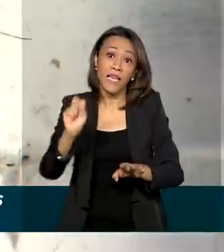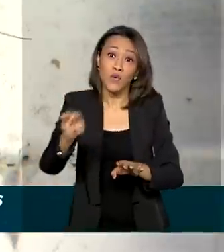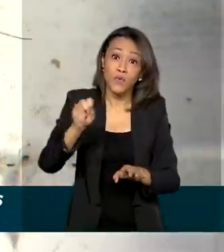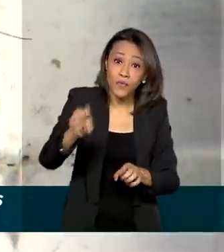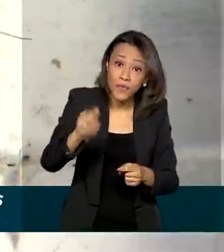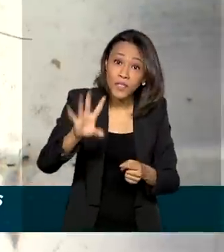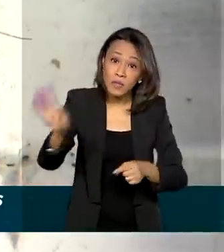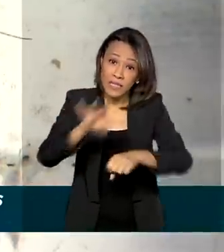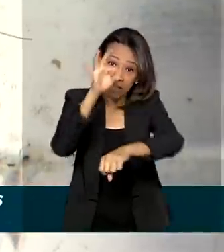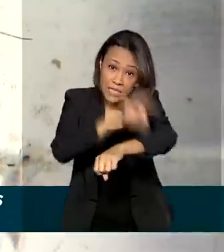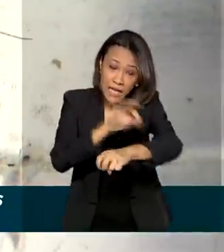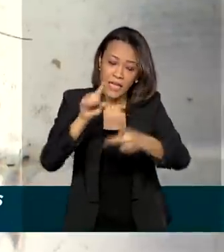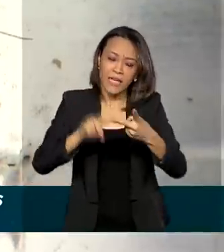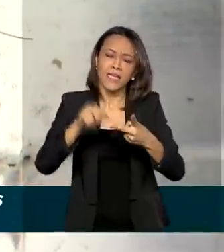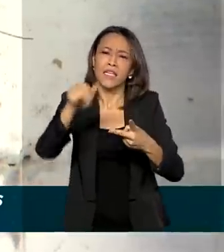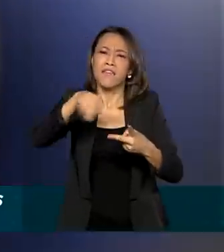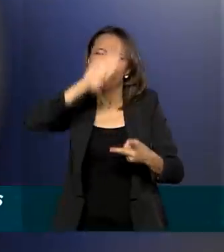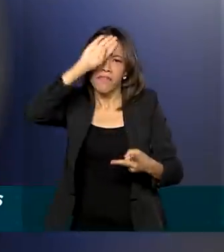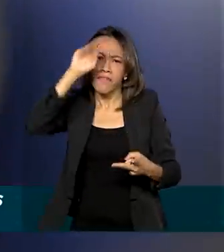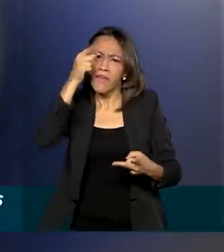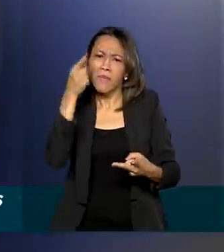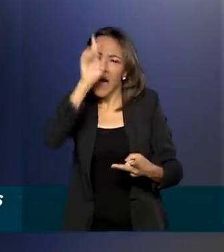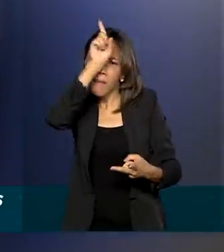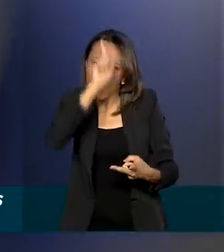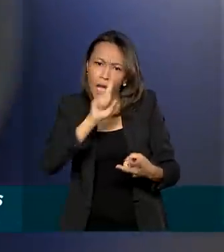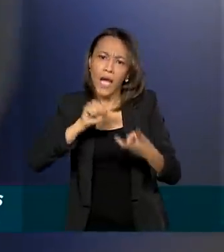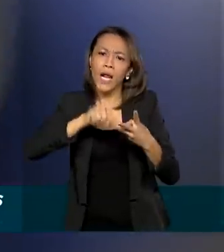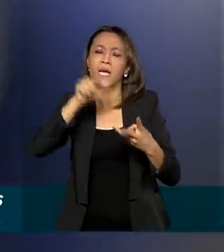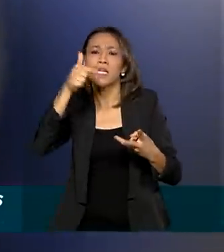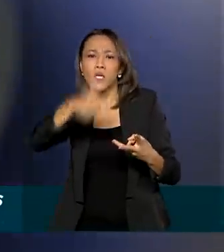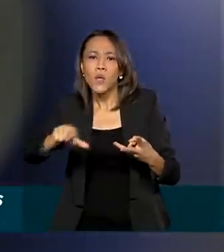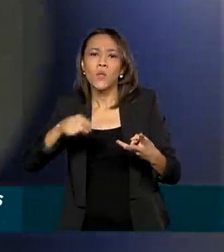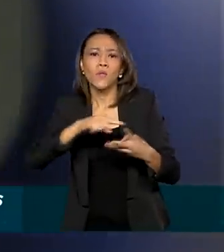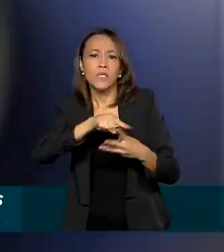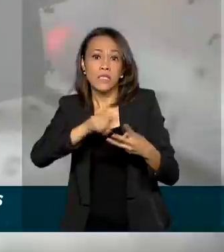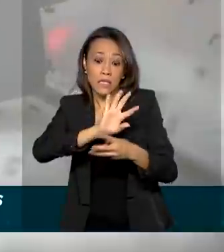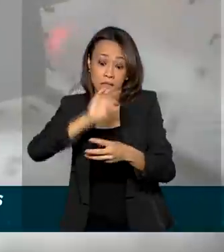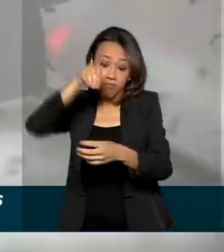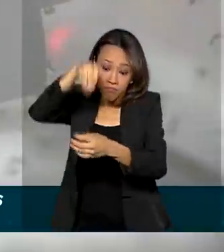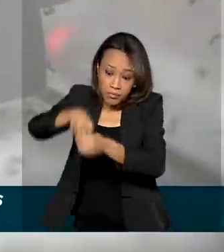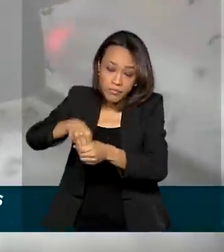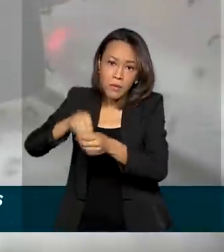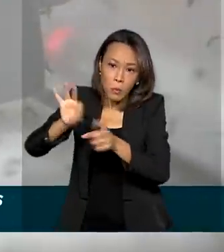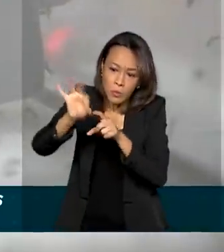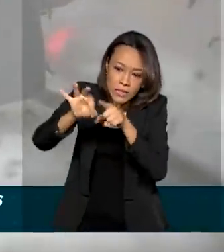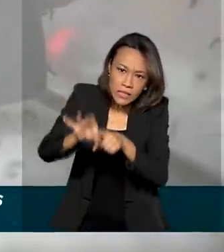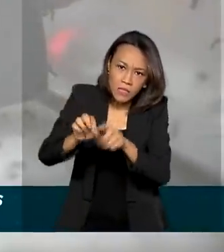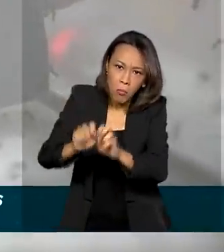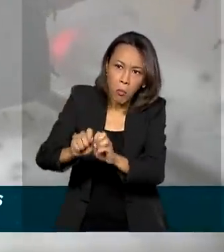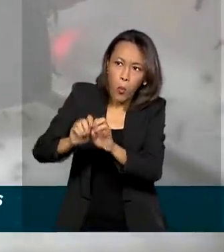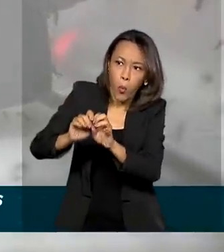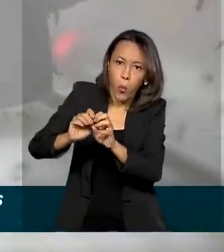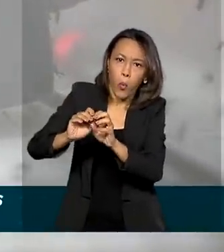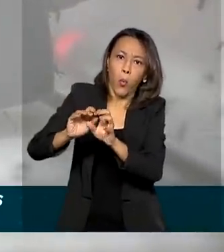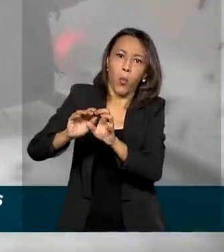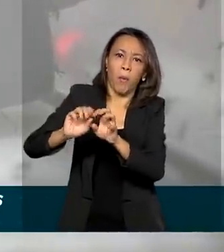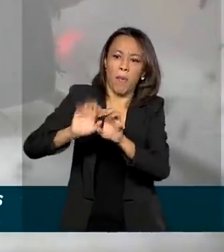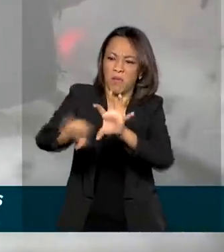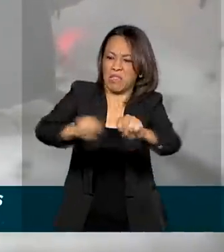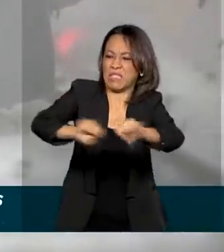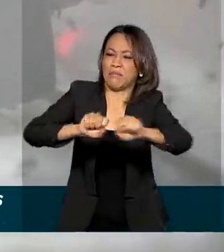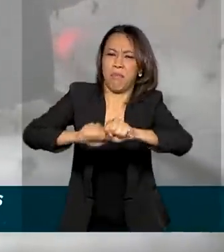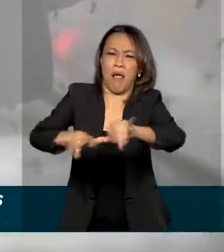zika, chikungunya e febre amarela se desenvolvam dentro do mosquito, o que ajuda a reduzir a